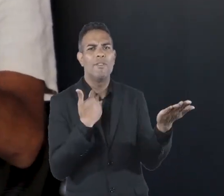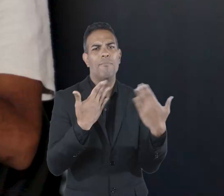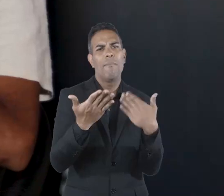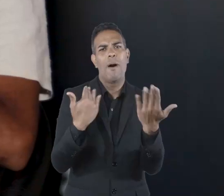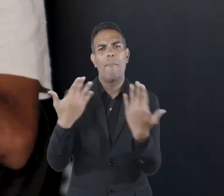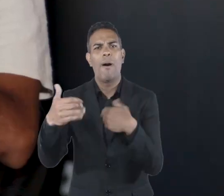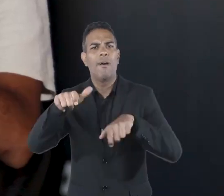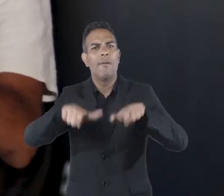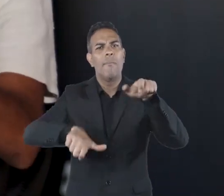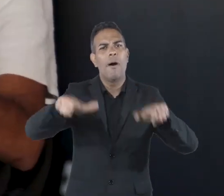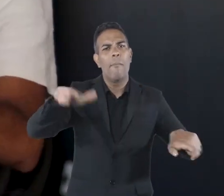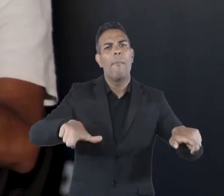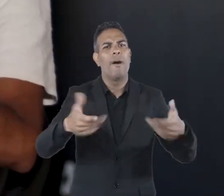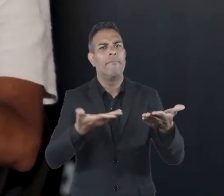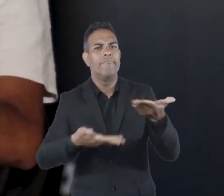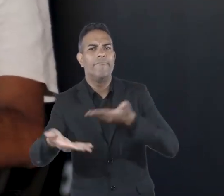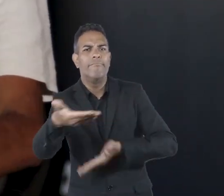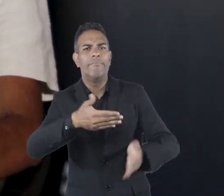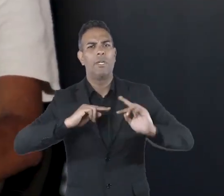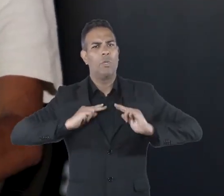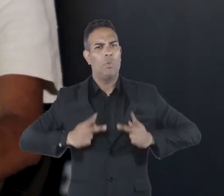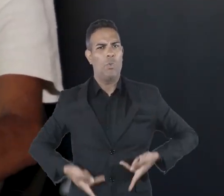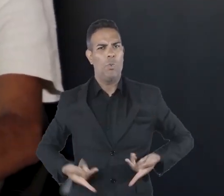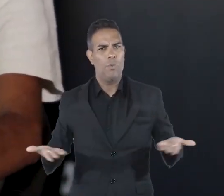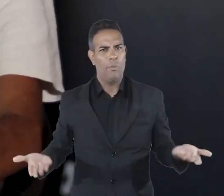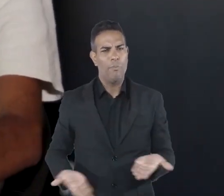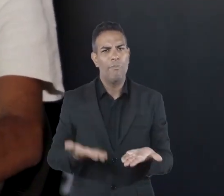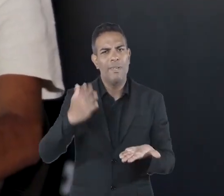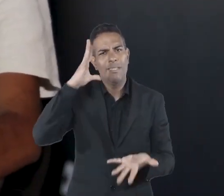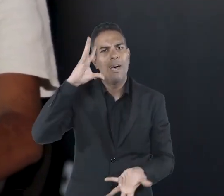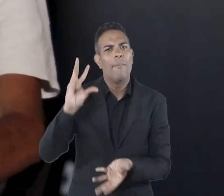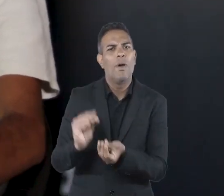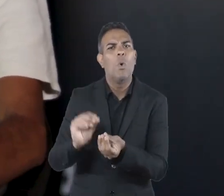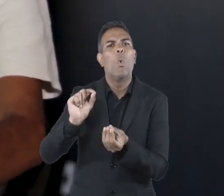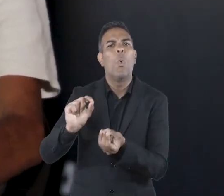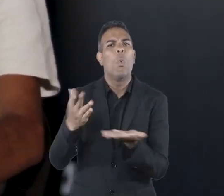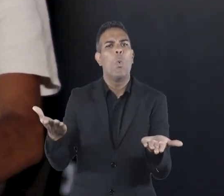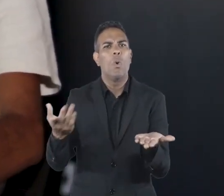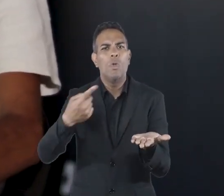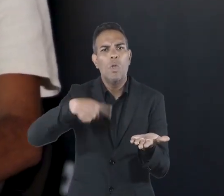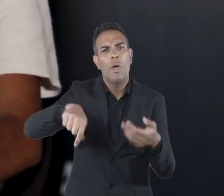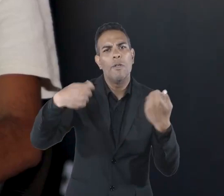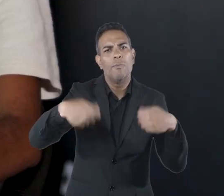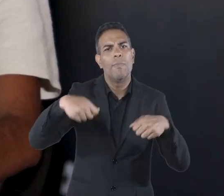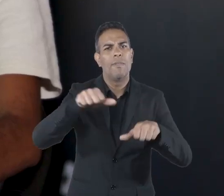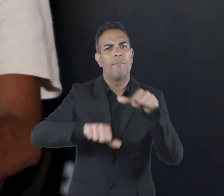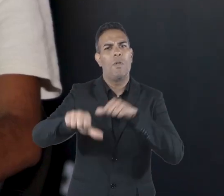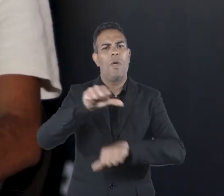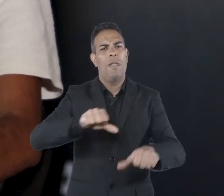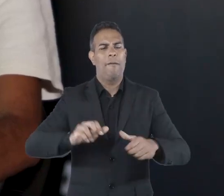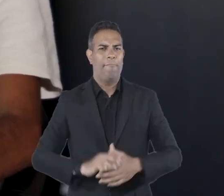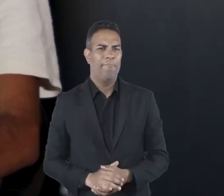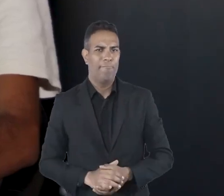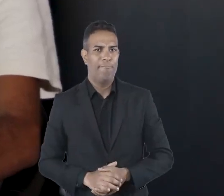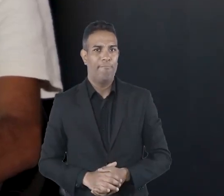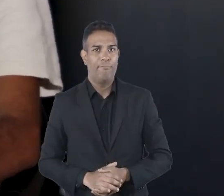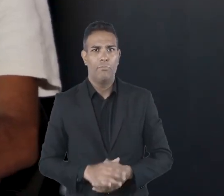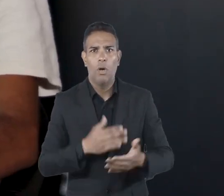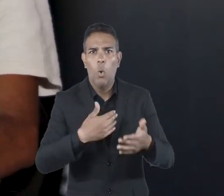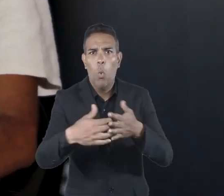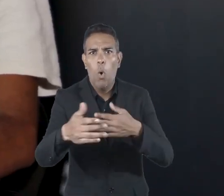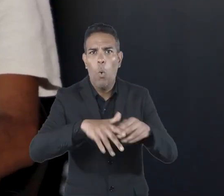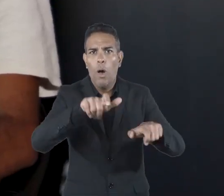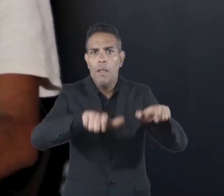estar atualizando, conversando com as pessoas de ser humano para o ser humano para poder realmente entender que parte que a gente